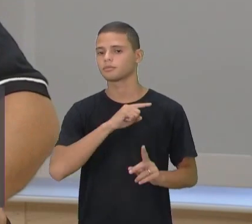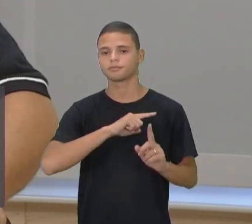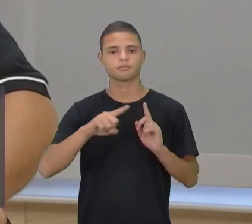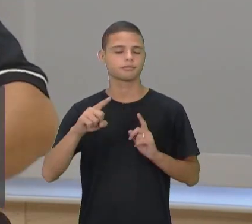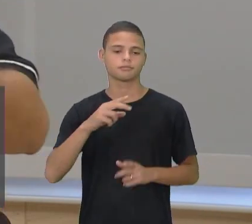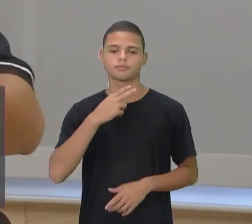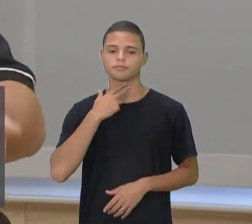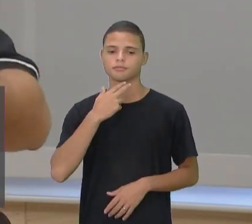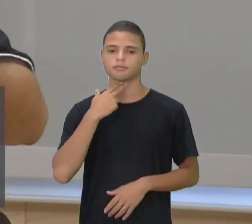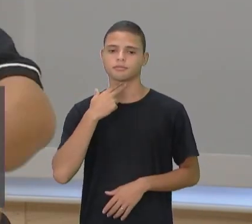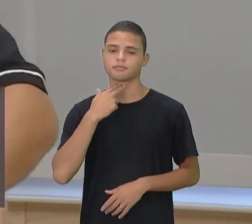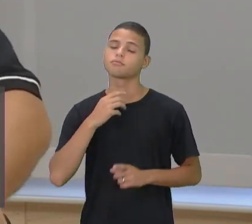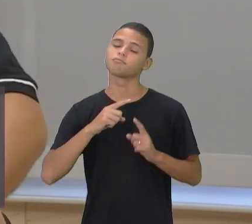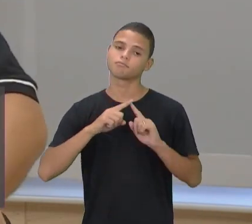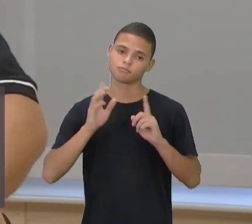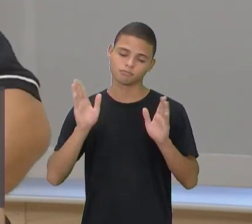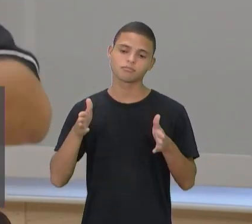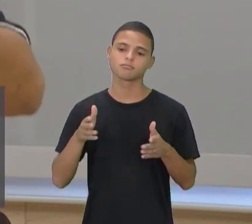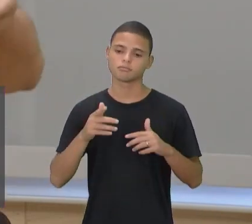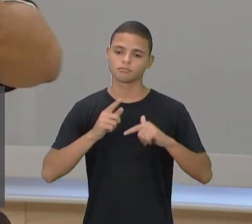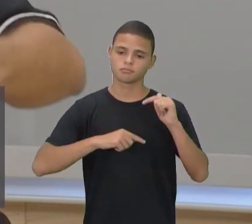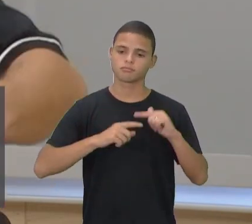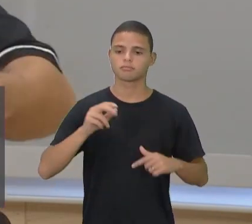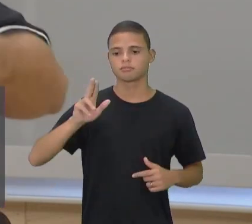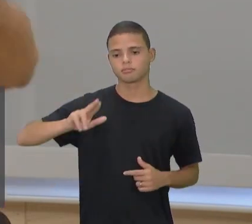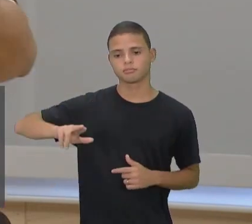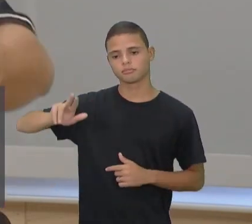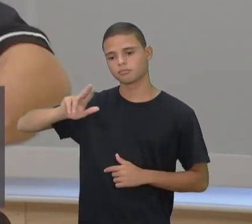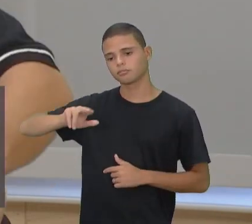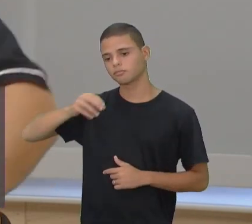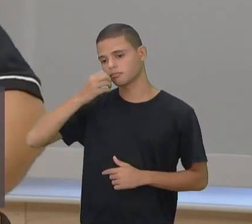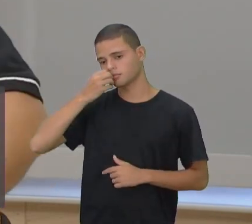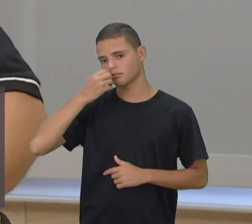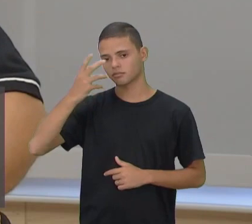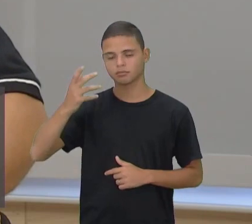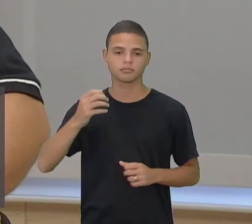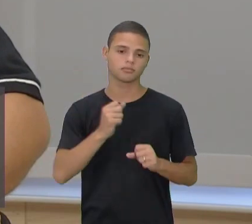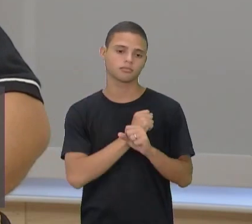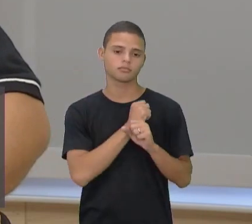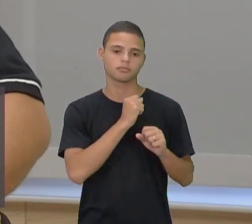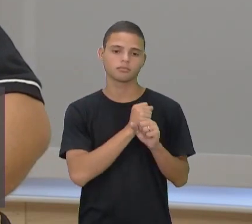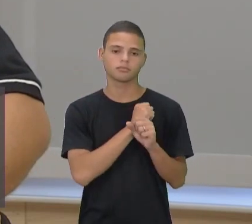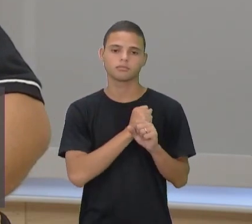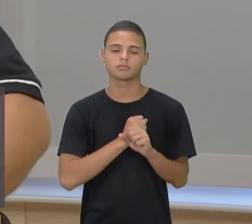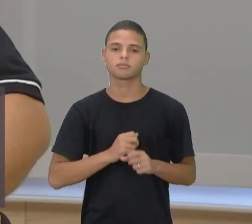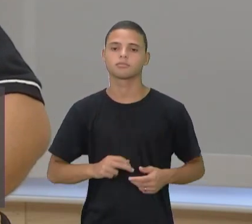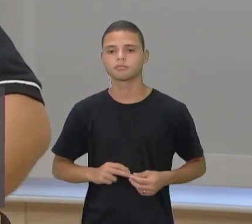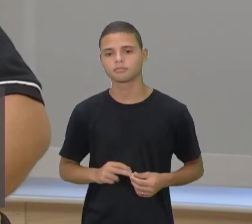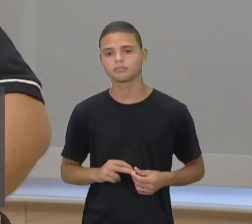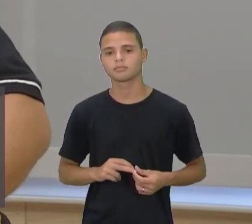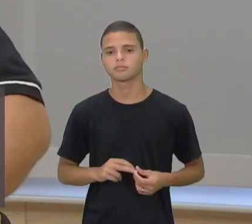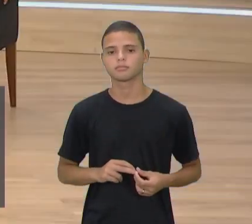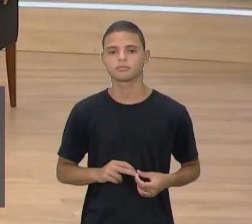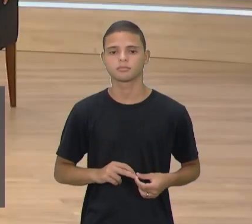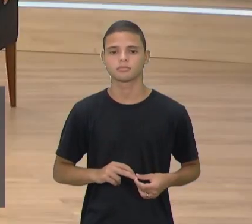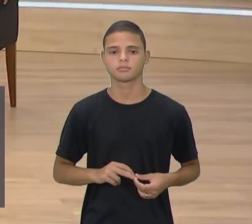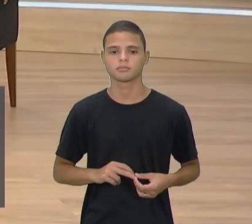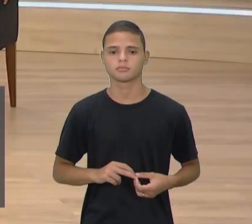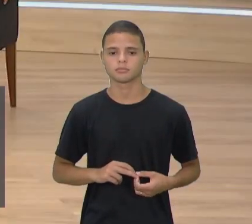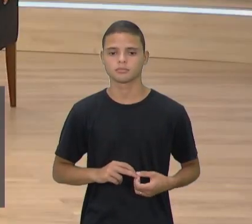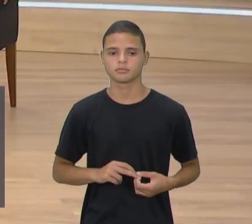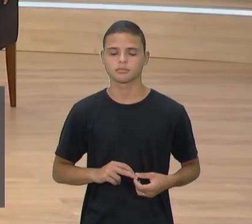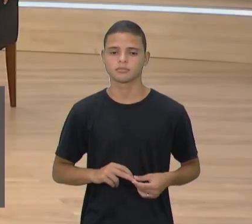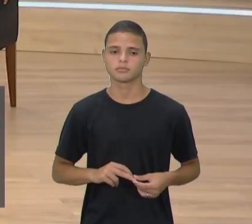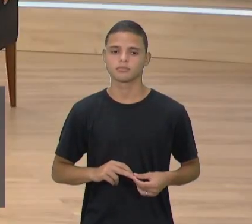construções. Mas ele foi um material que era considerado um material de utilidade na construção. de moradias. Mas acho que a gente ainda encontra em